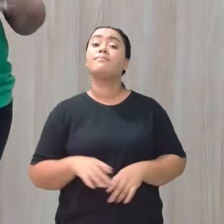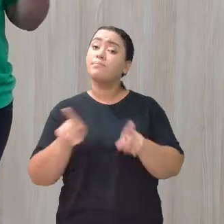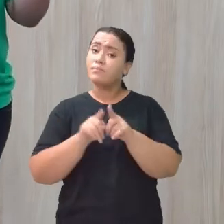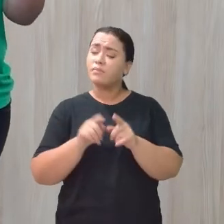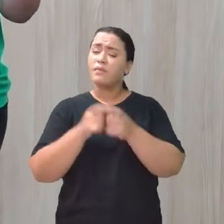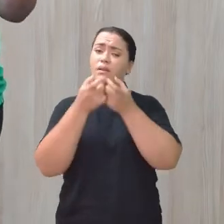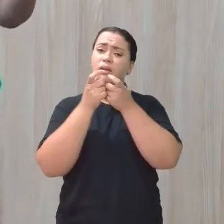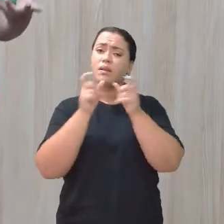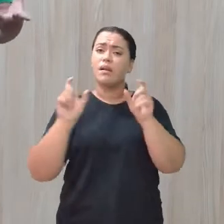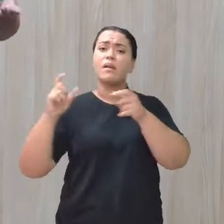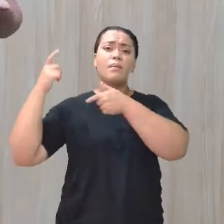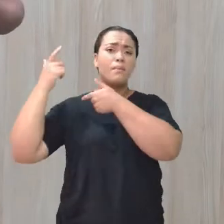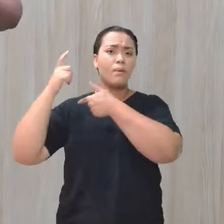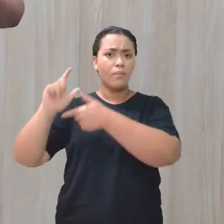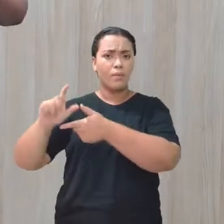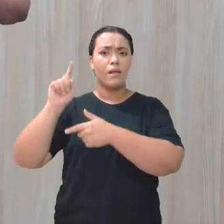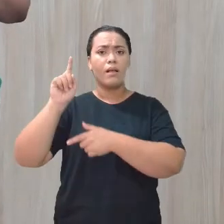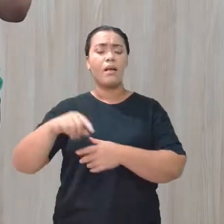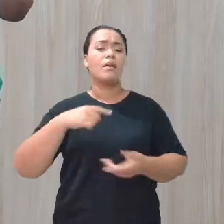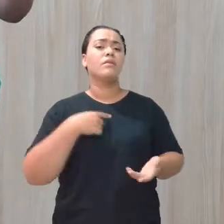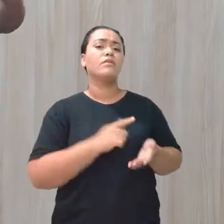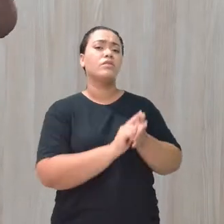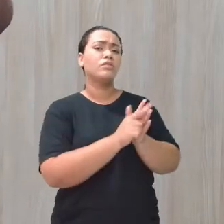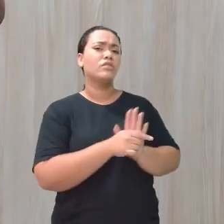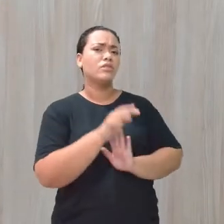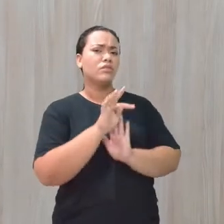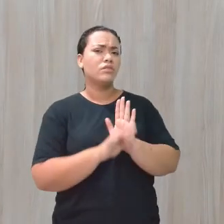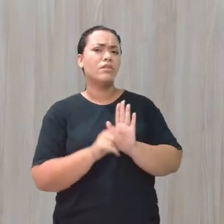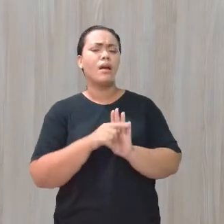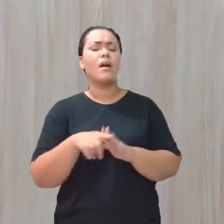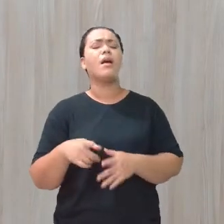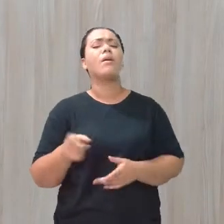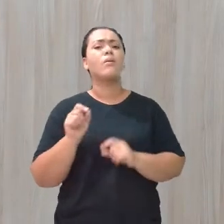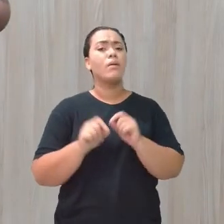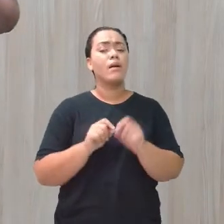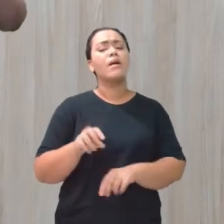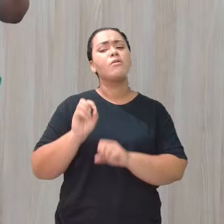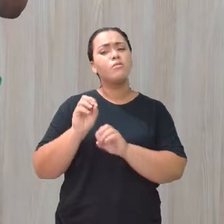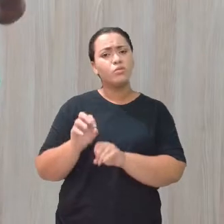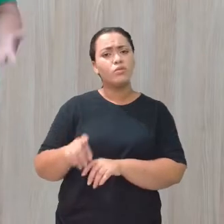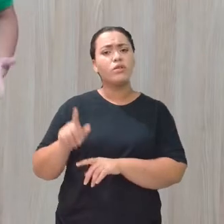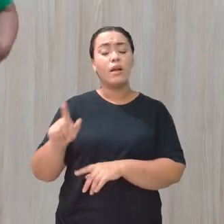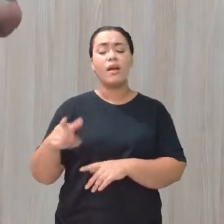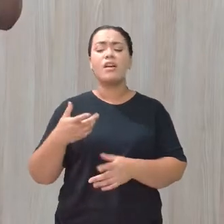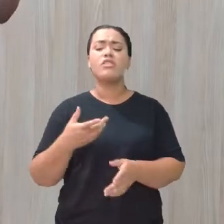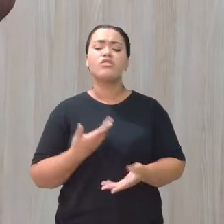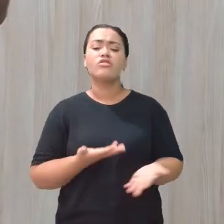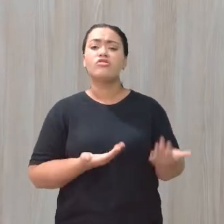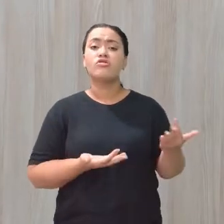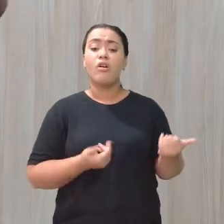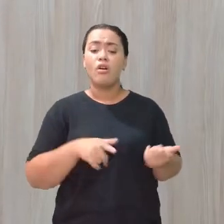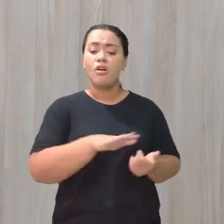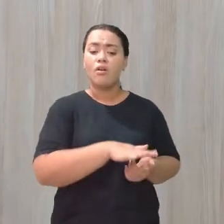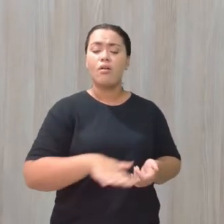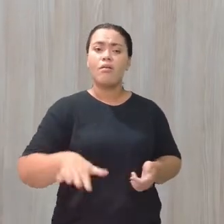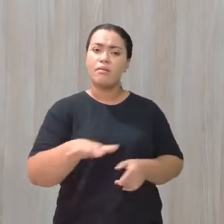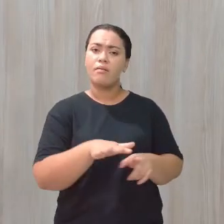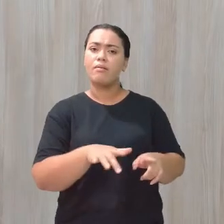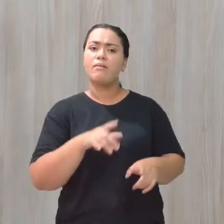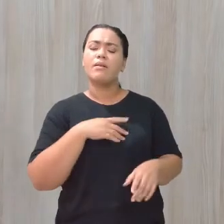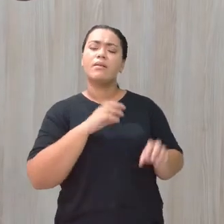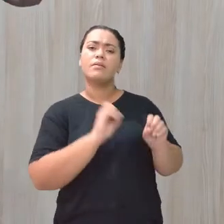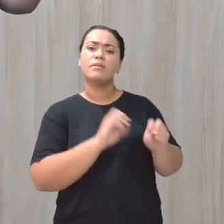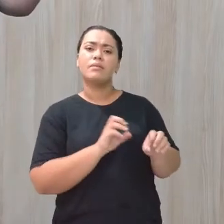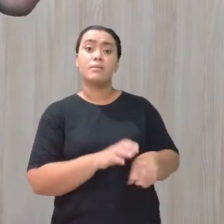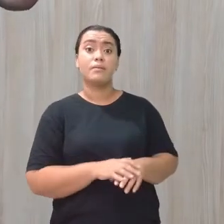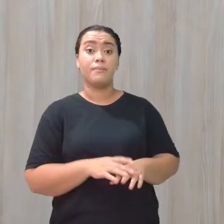popular é um gênero textual que busca ensinar algo para os mais jovens, os mais novos, e eles são